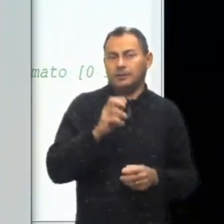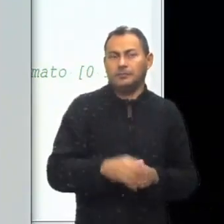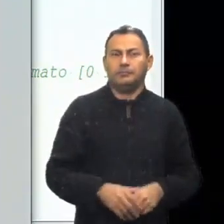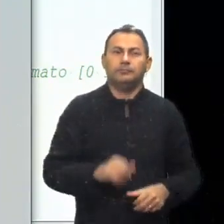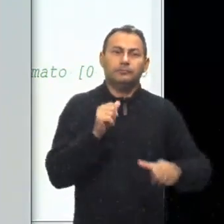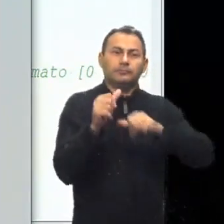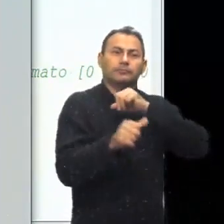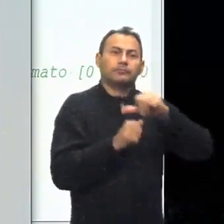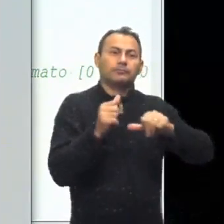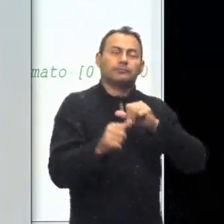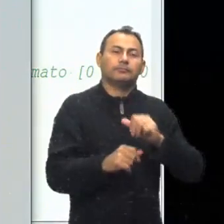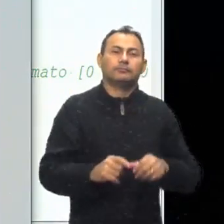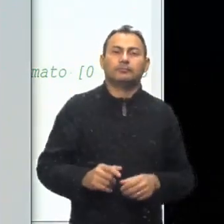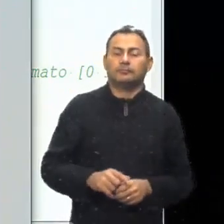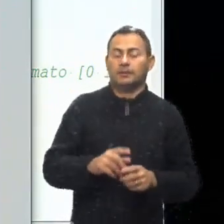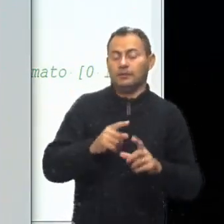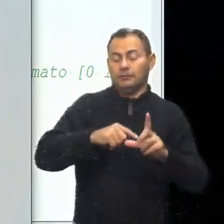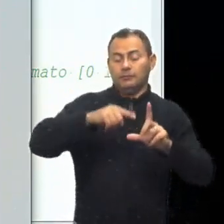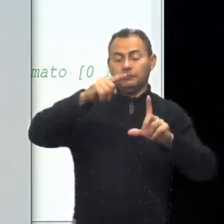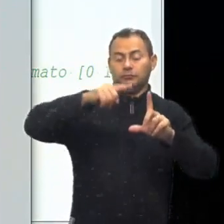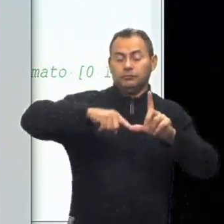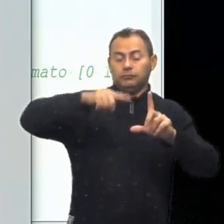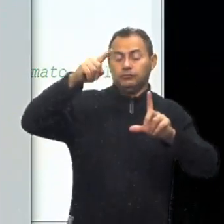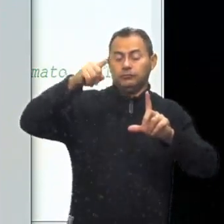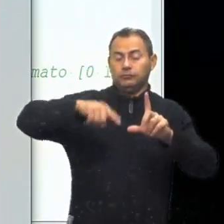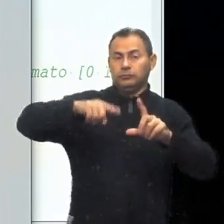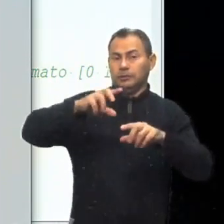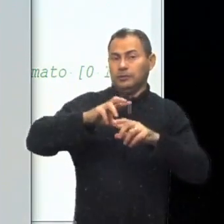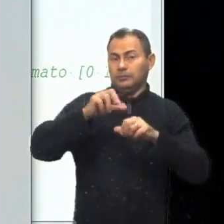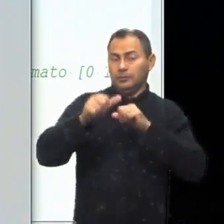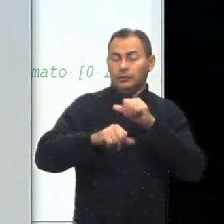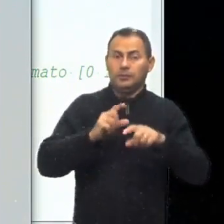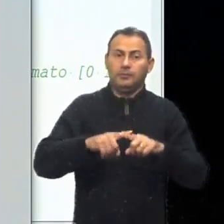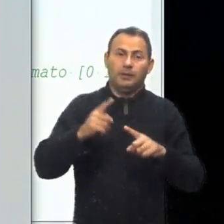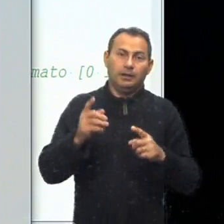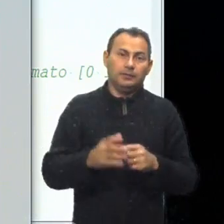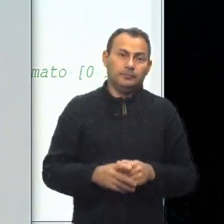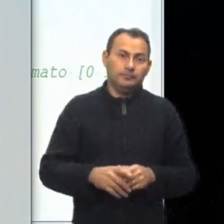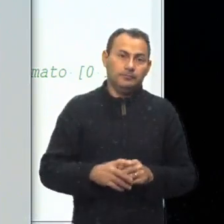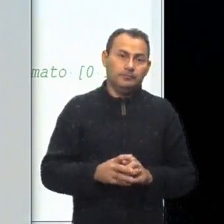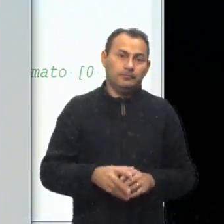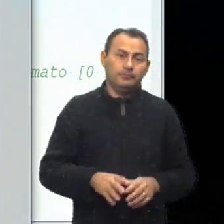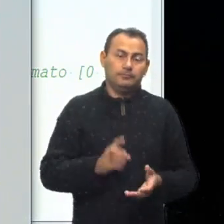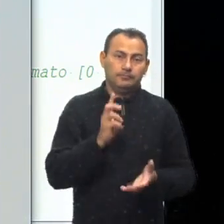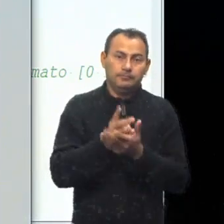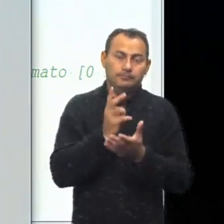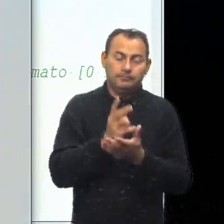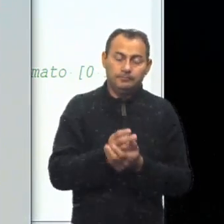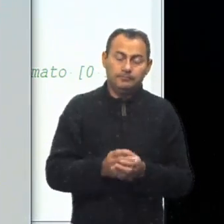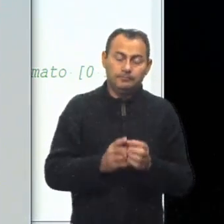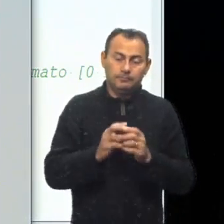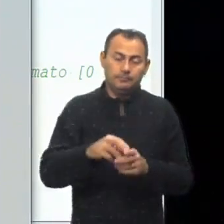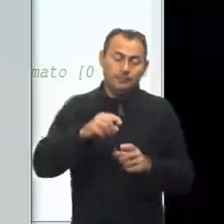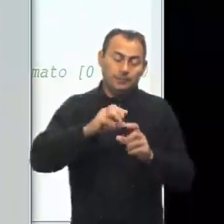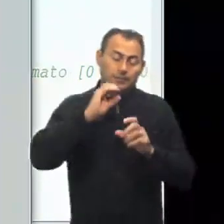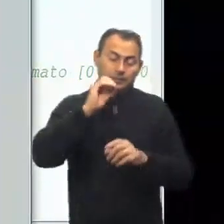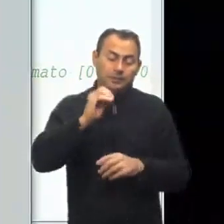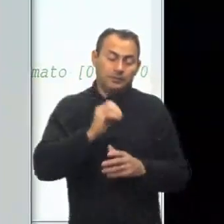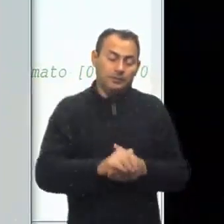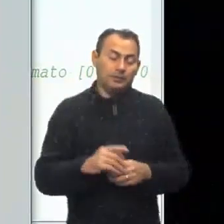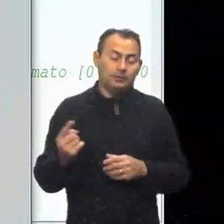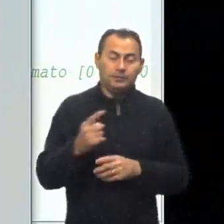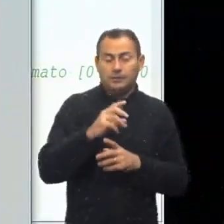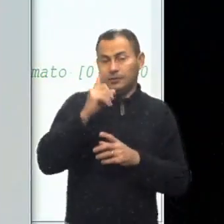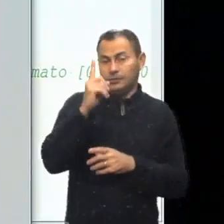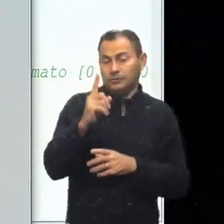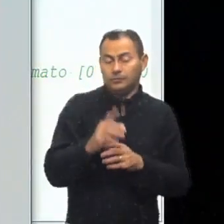que muda a frequência da portadora. Mas a modulação continua a mesma. Quando o bit é 0, a amplitude é 0. Quando o